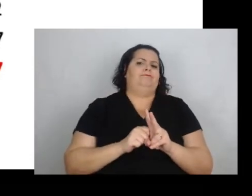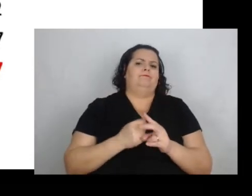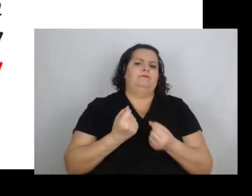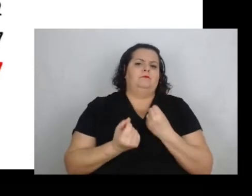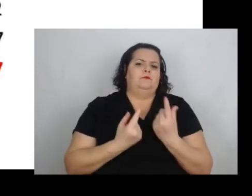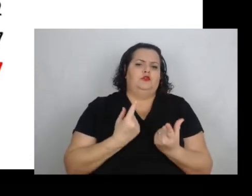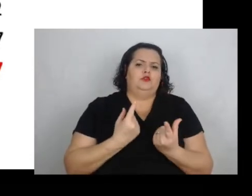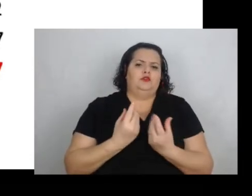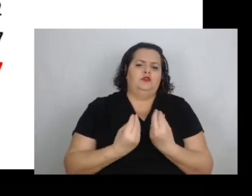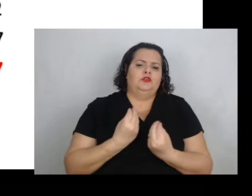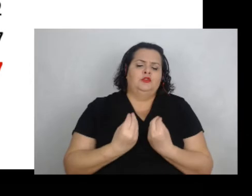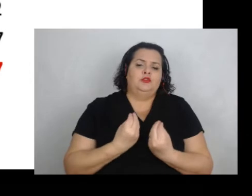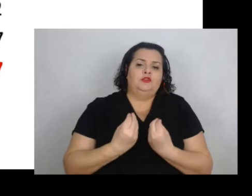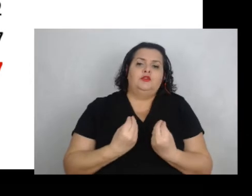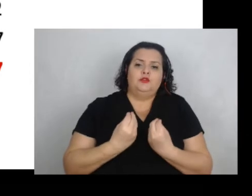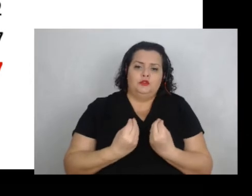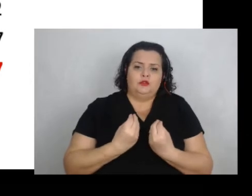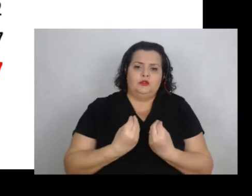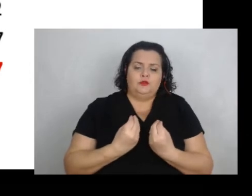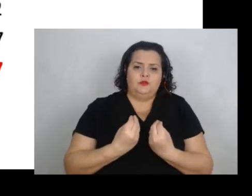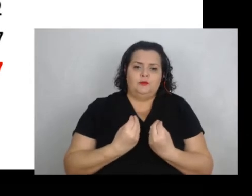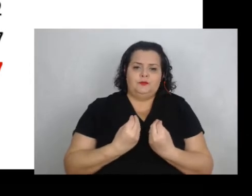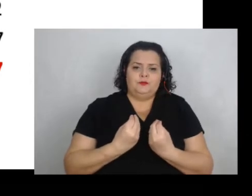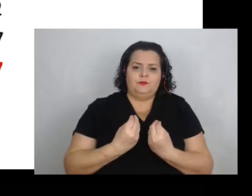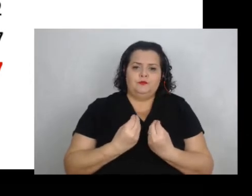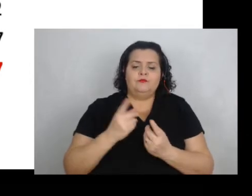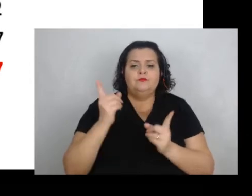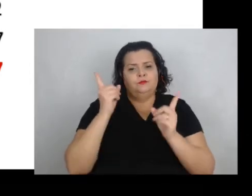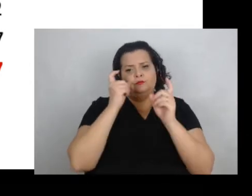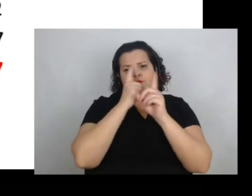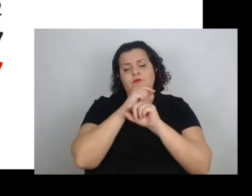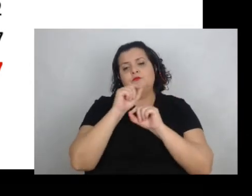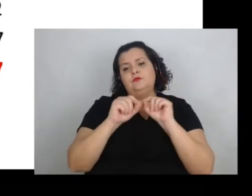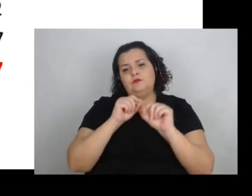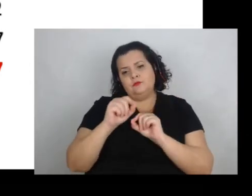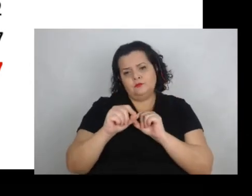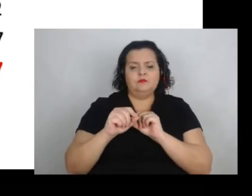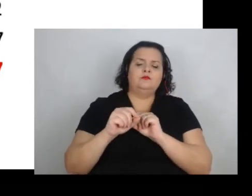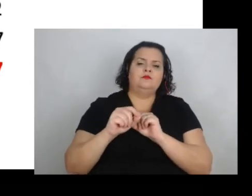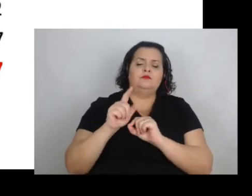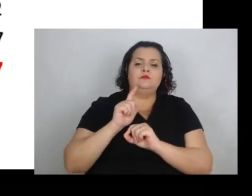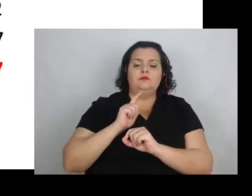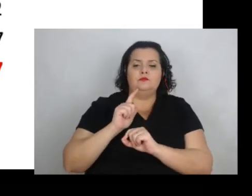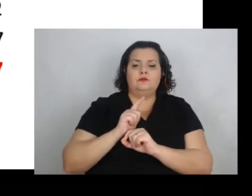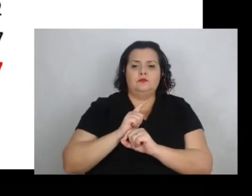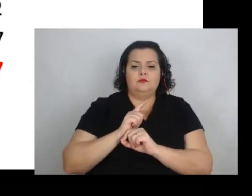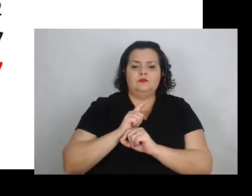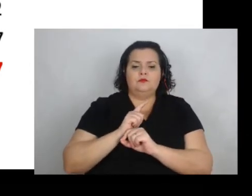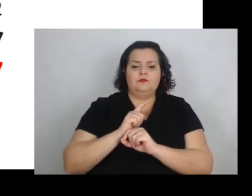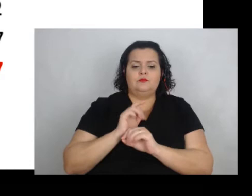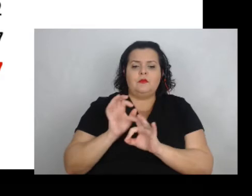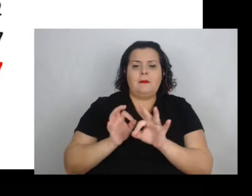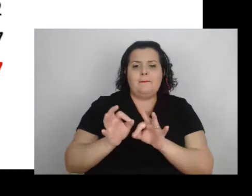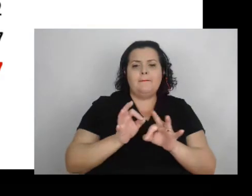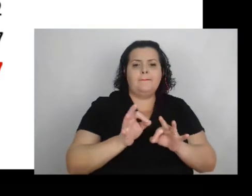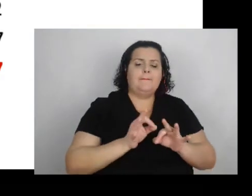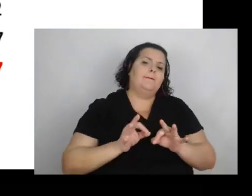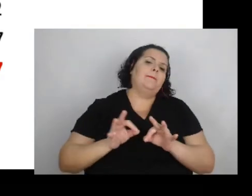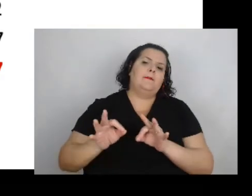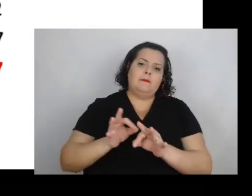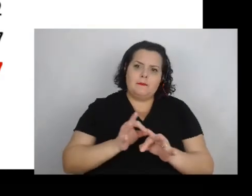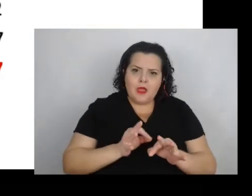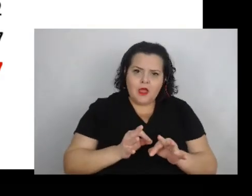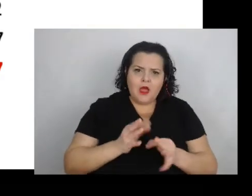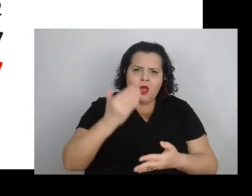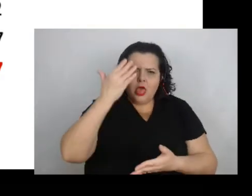a uma enorme dificuldade de orientar a nossa resposta, a capacidade de entendimento do que está